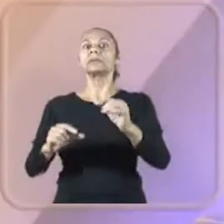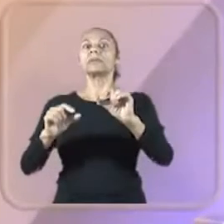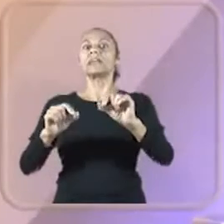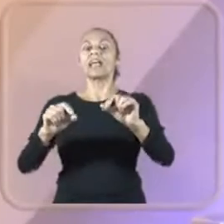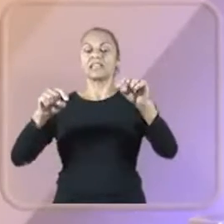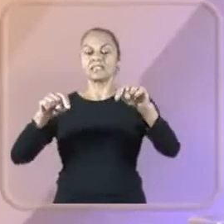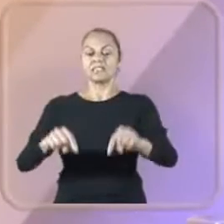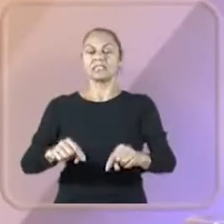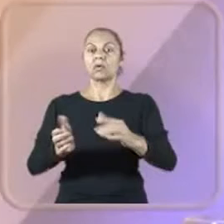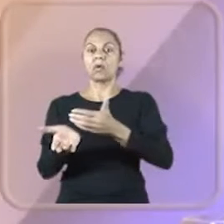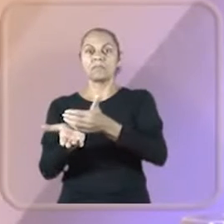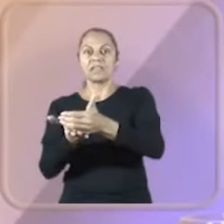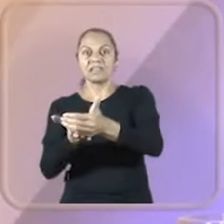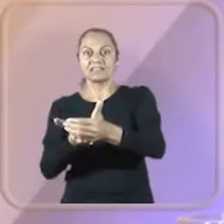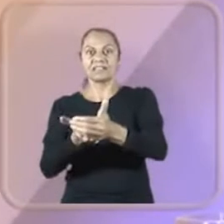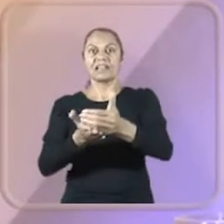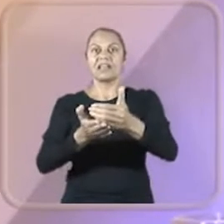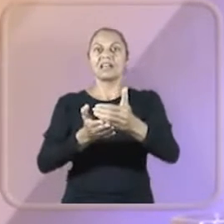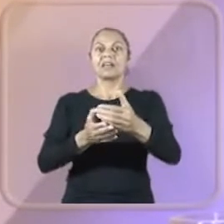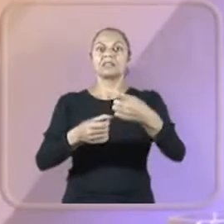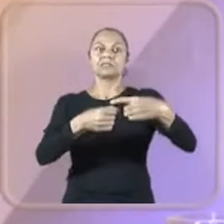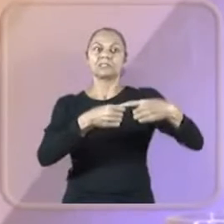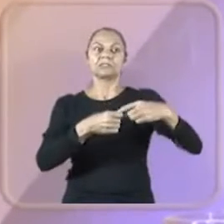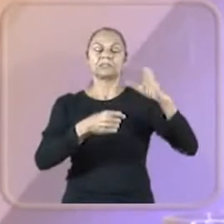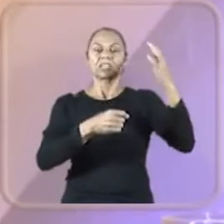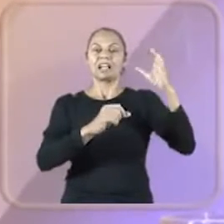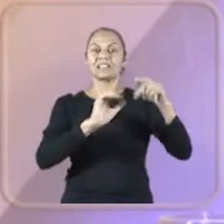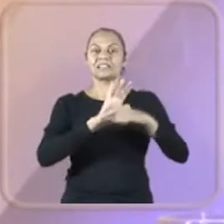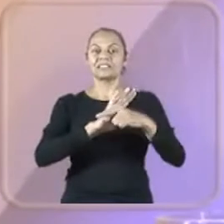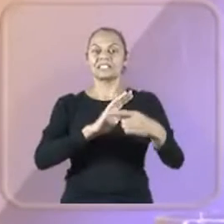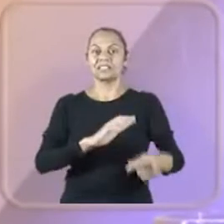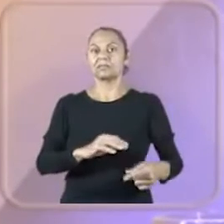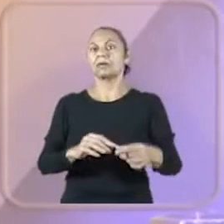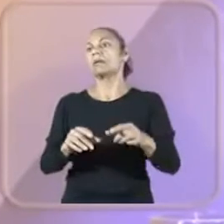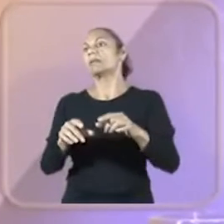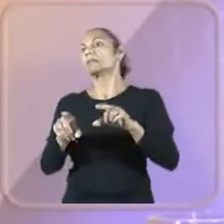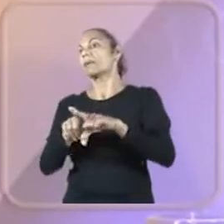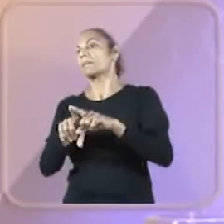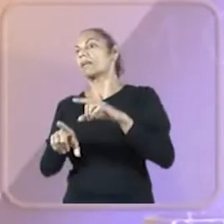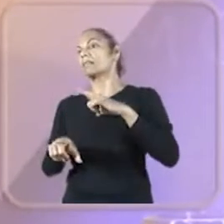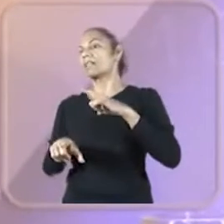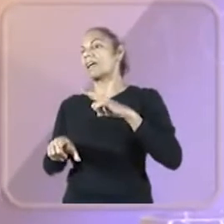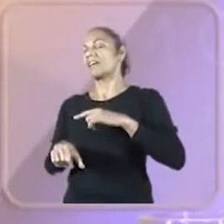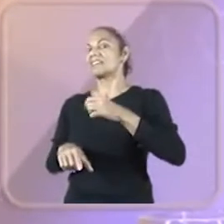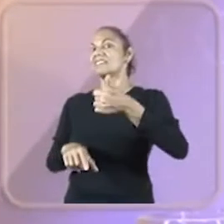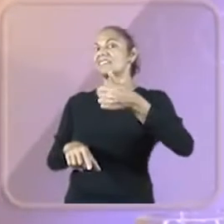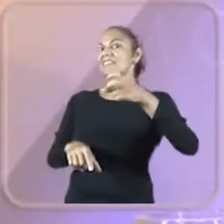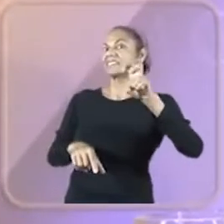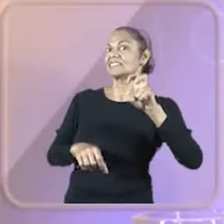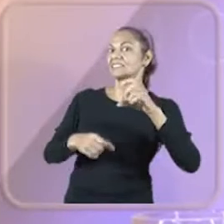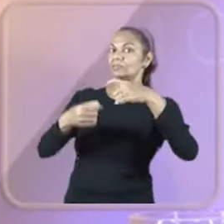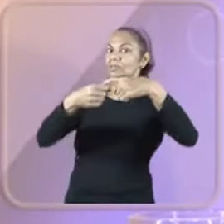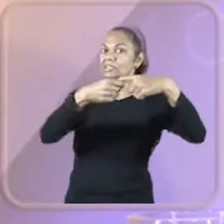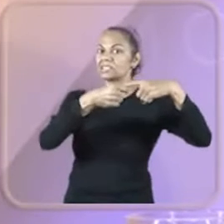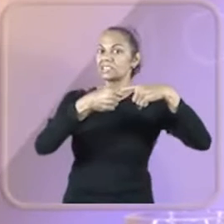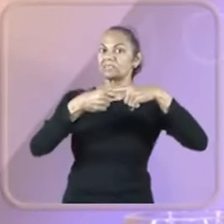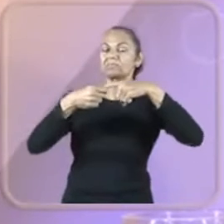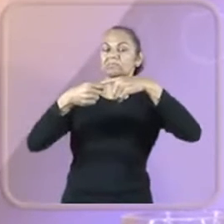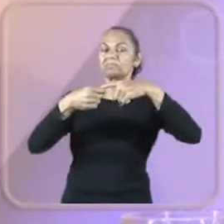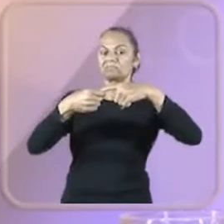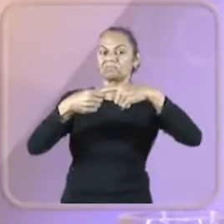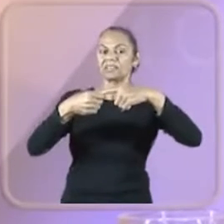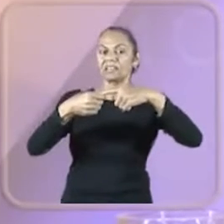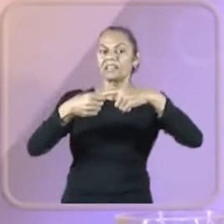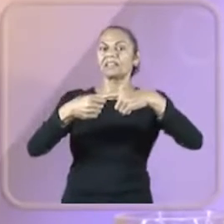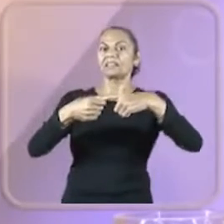de Cariacica para outros municípios. Nós estamos aqui com 15 municípios da região noroeste, né, do Espírito Santo, formalmente, mas a gente